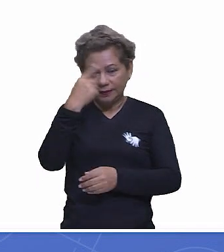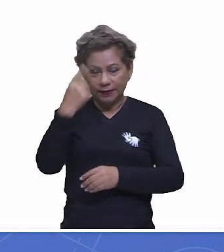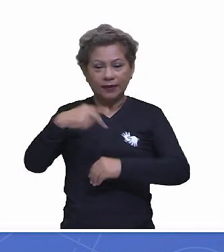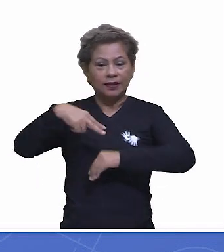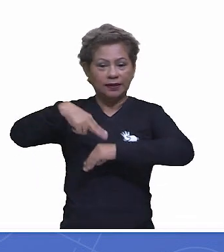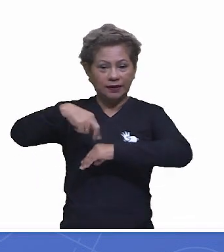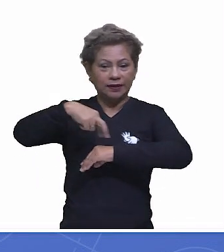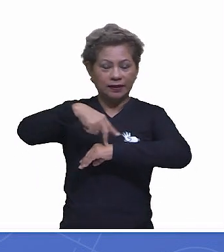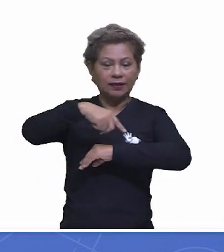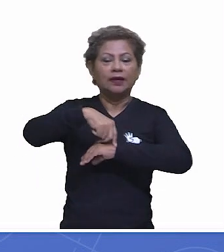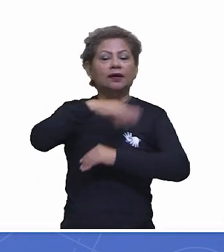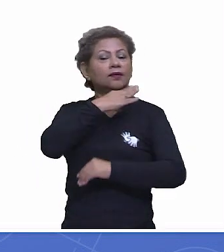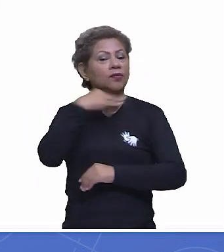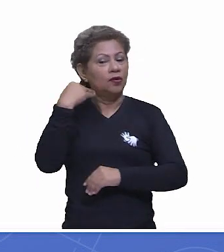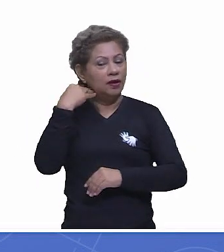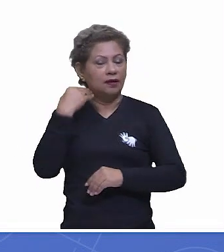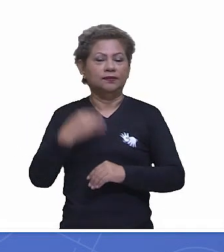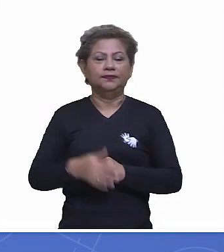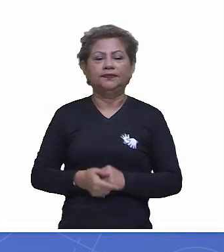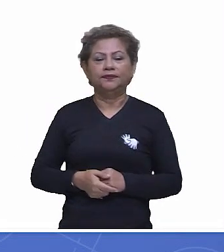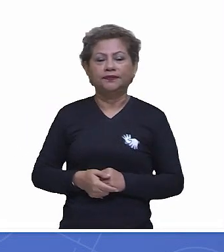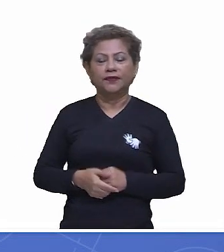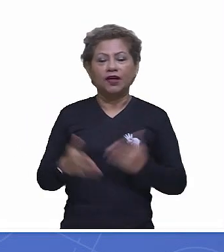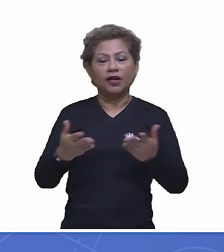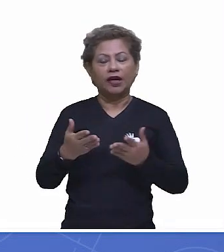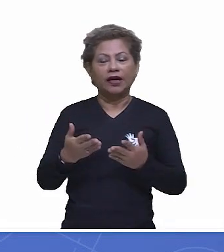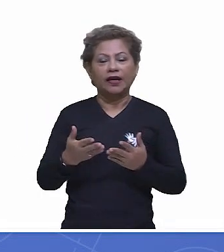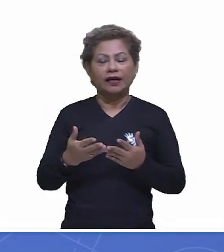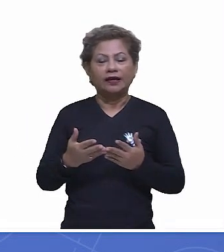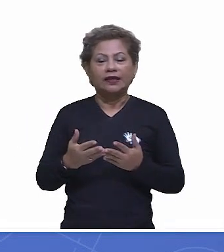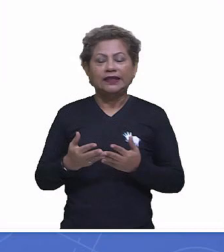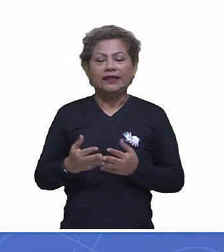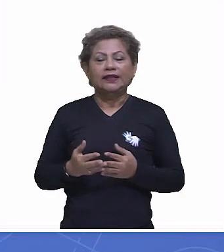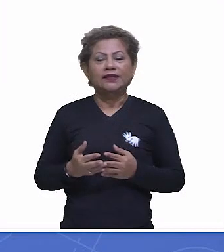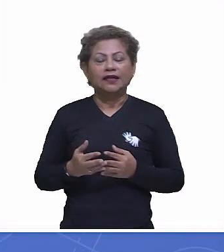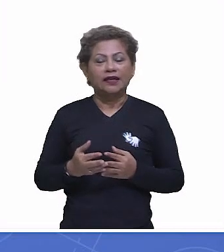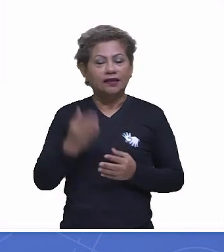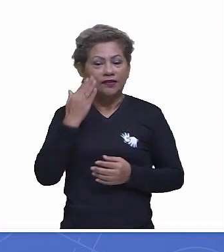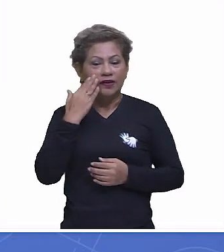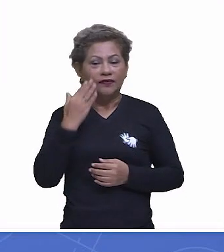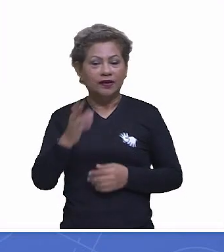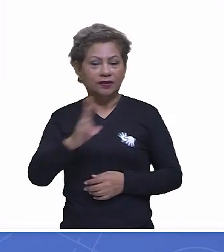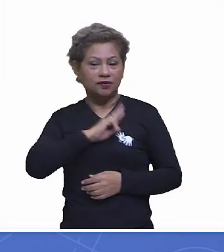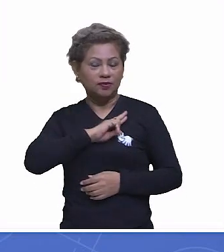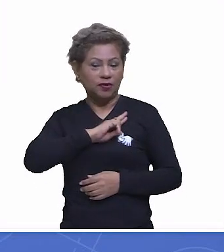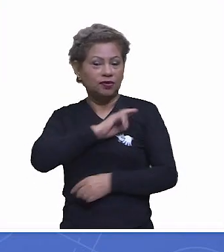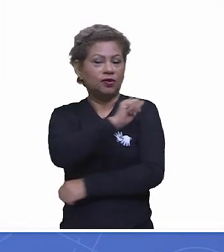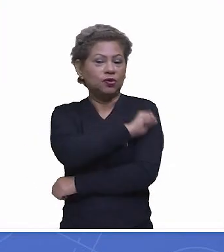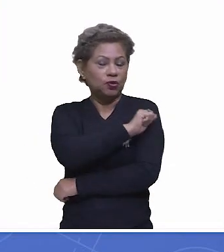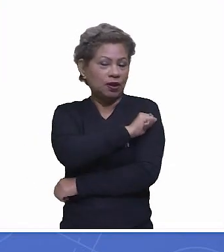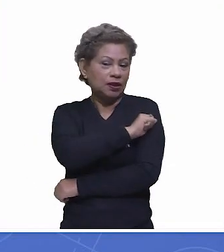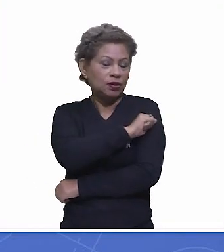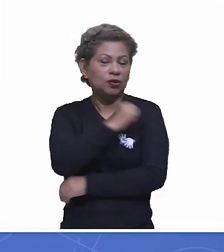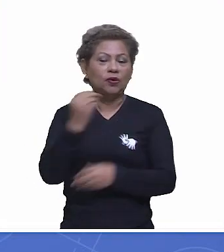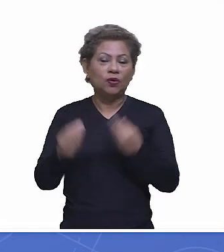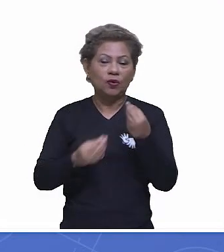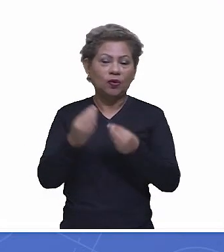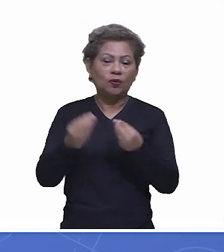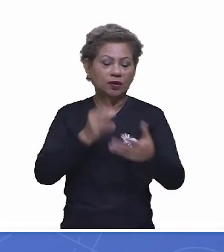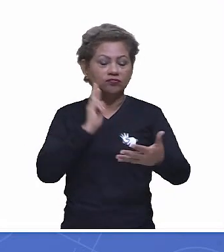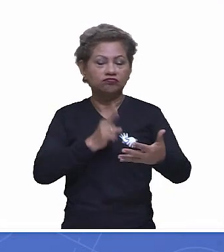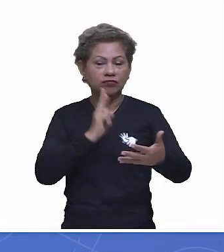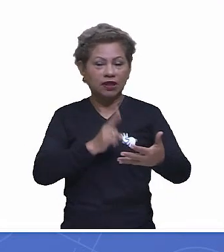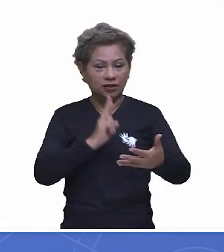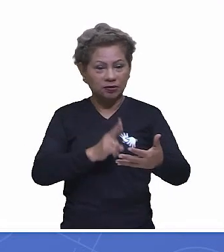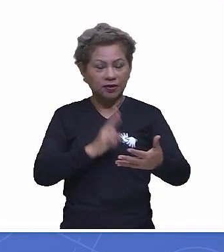tipográfica. Vamos ver agora as respostas dos nossos alunos aí, né? Ver como é que eles estão respondendo essa primeira questão, lembrando